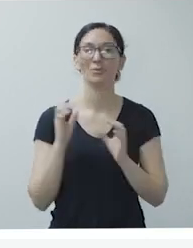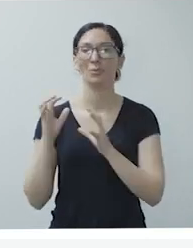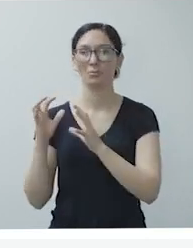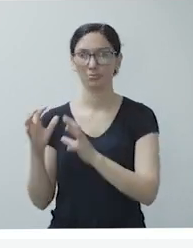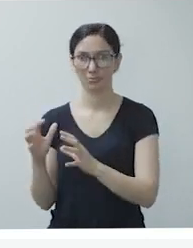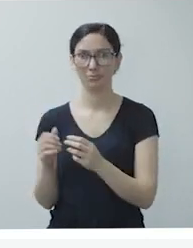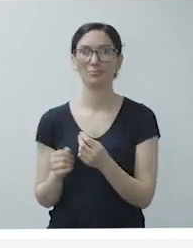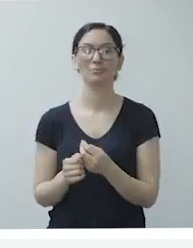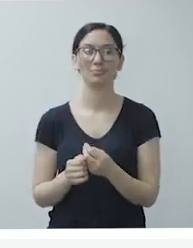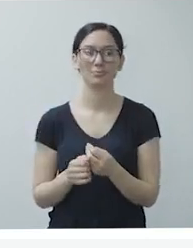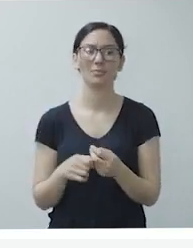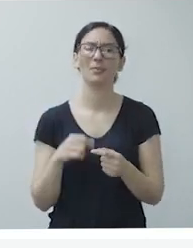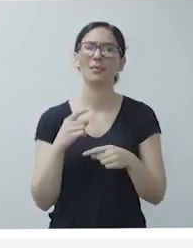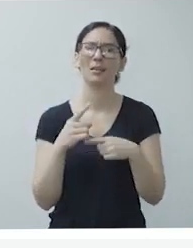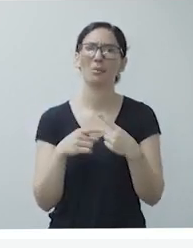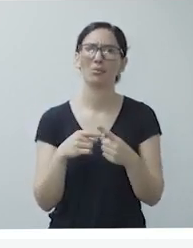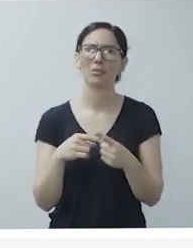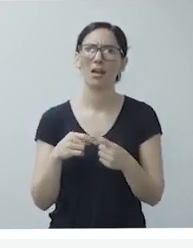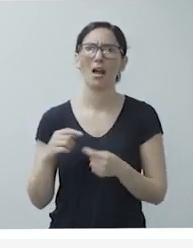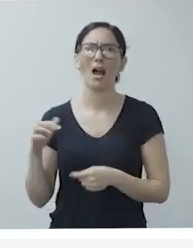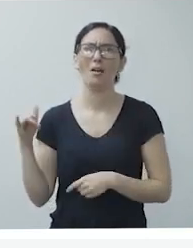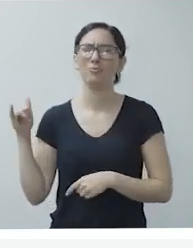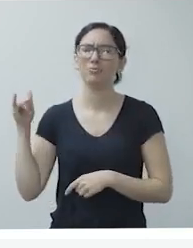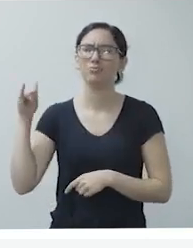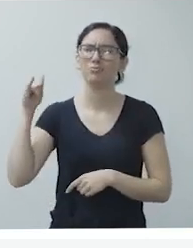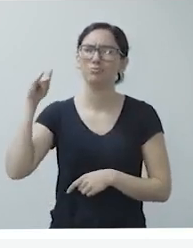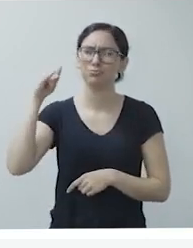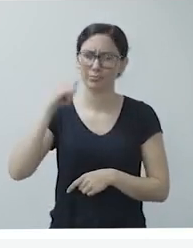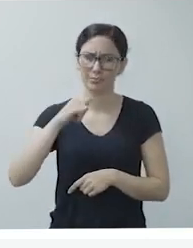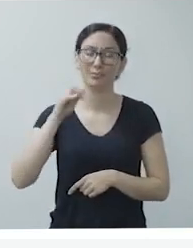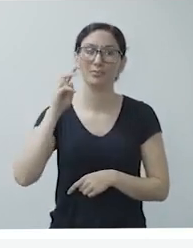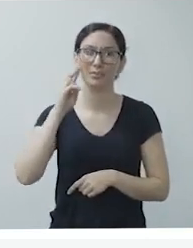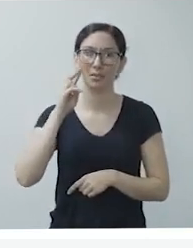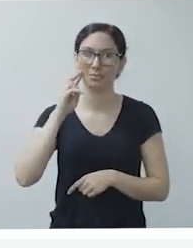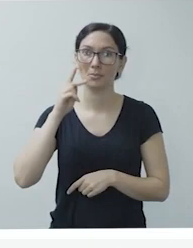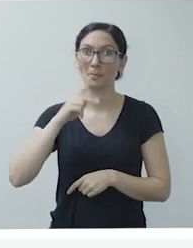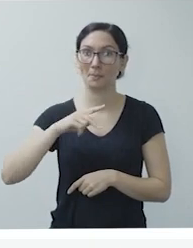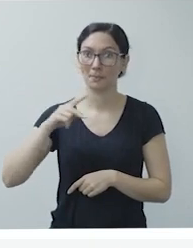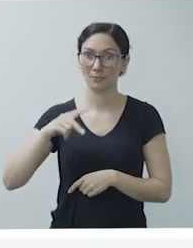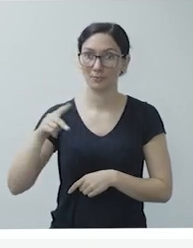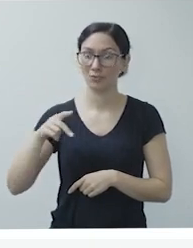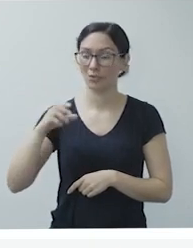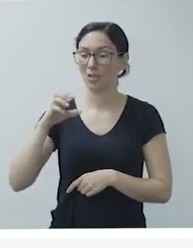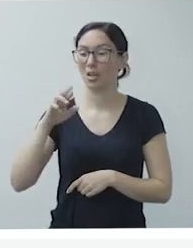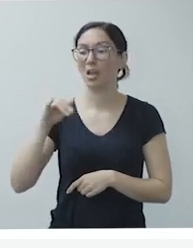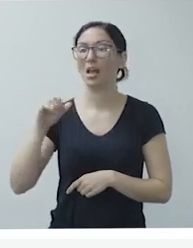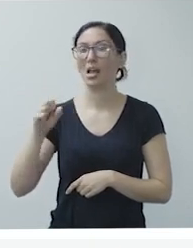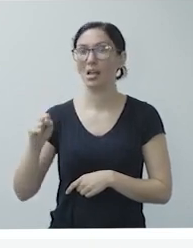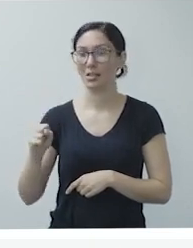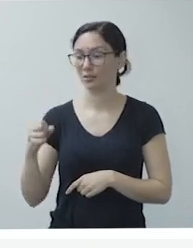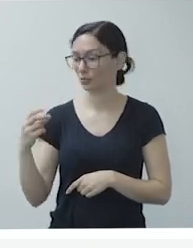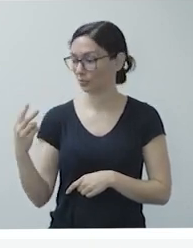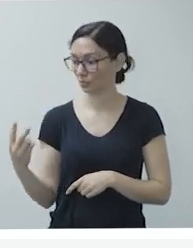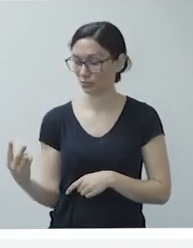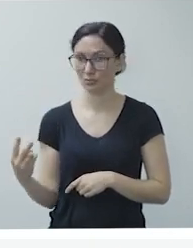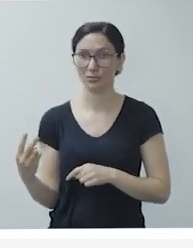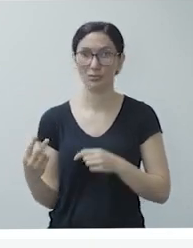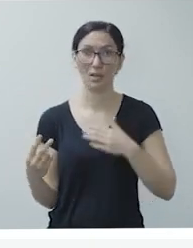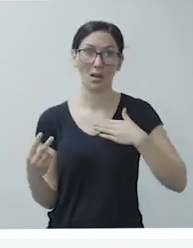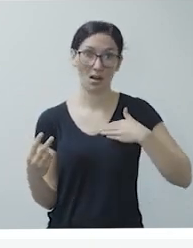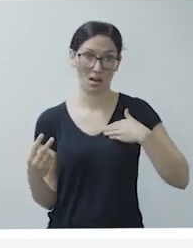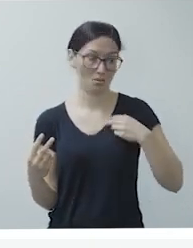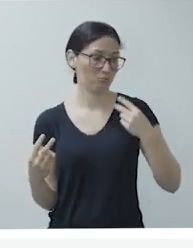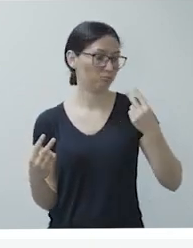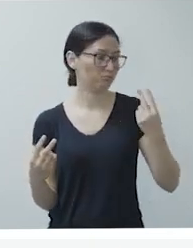Depois nós tínhamos aviões. E a professora Cris ficou com dois aviões e a professora Márcia com dois